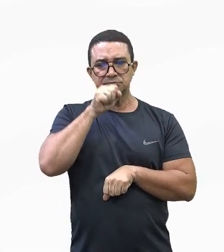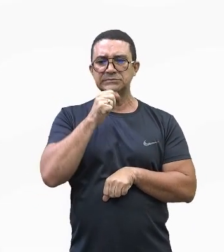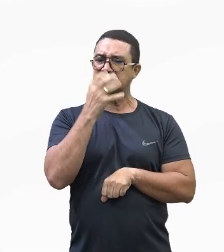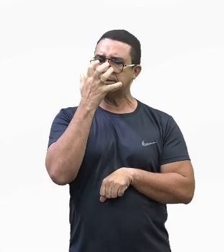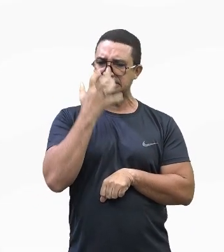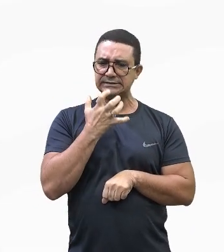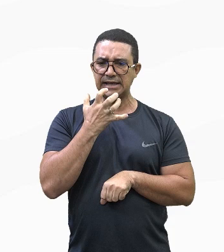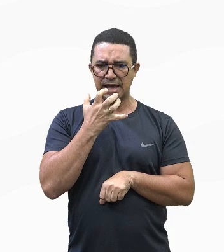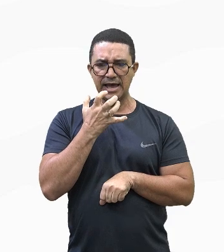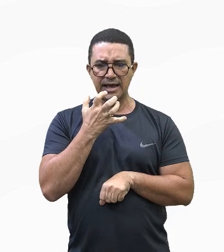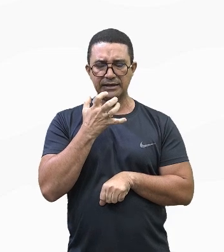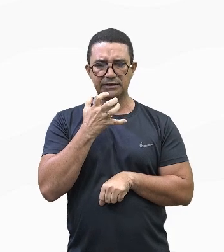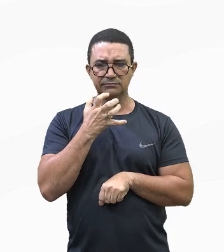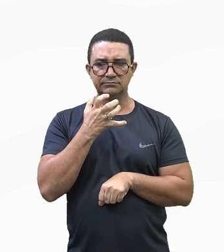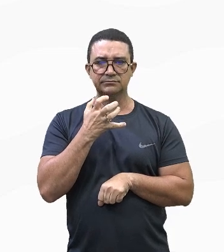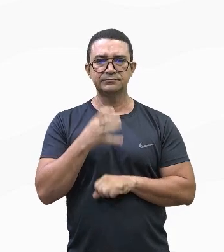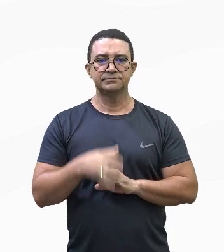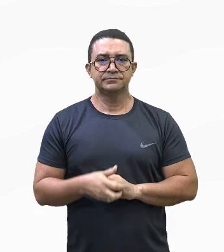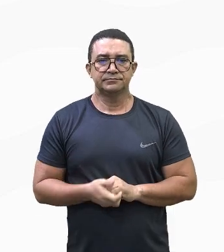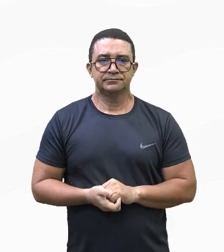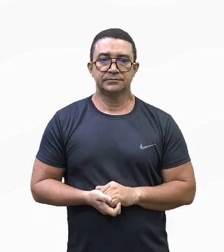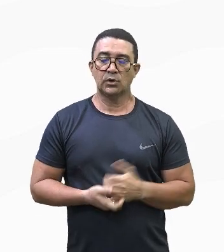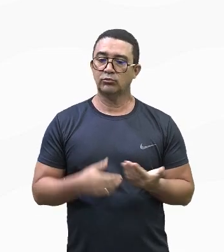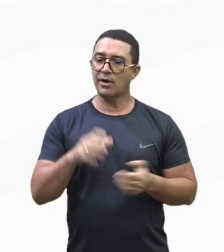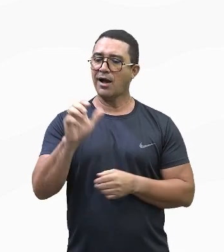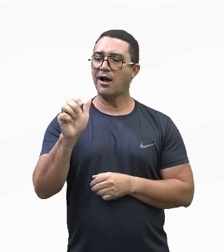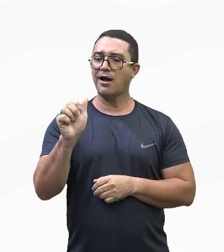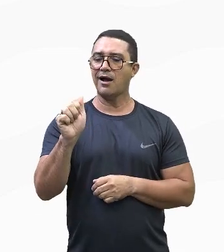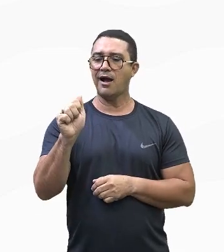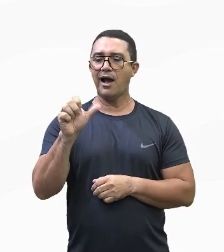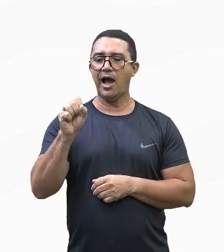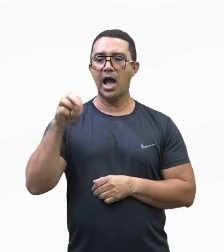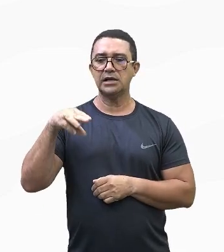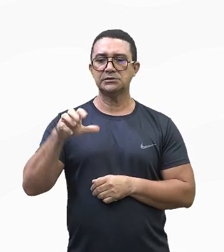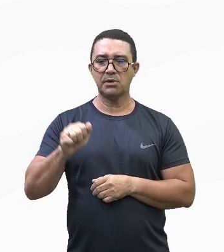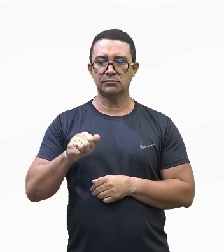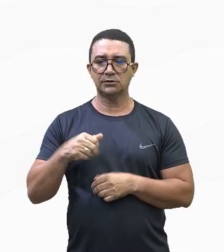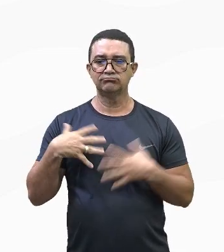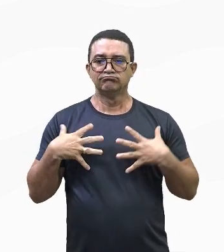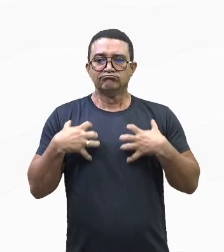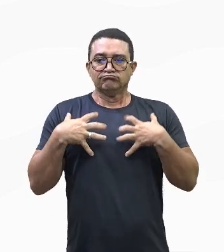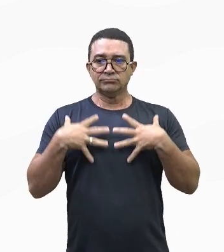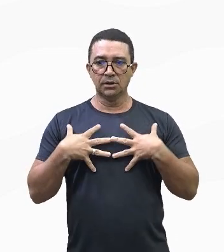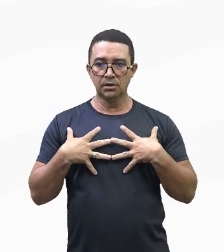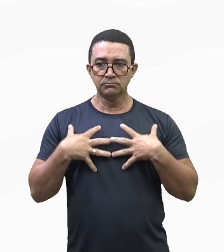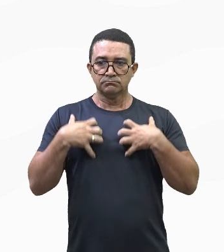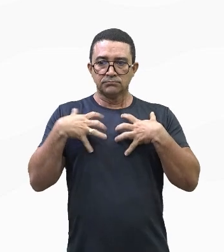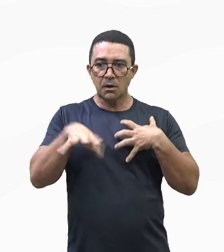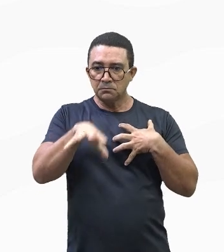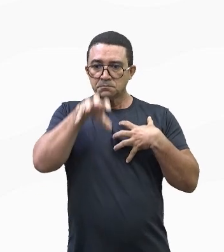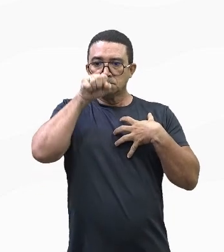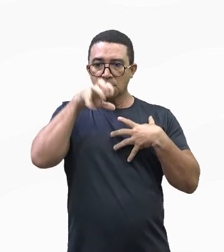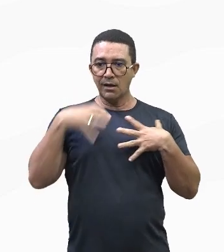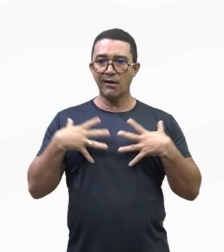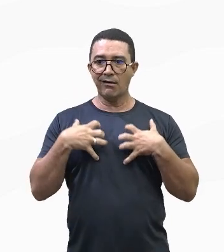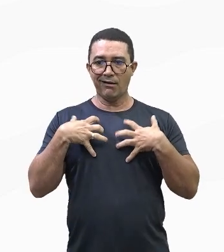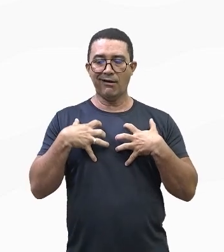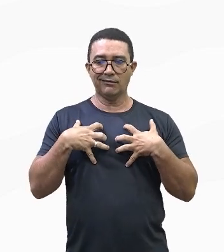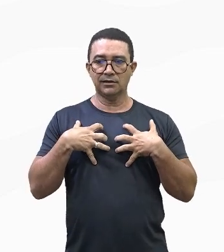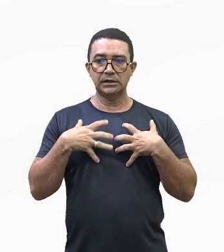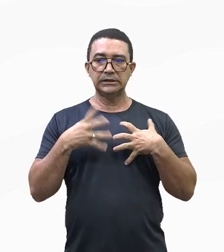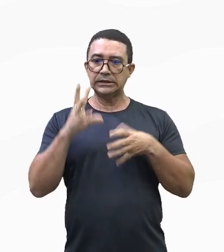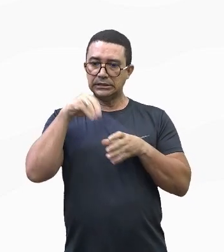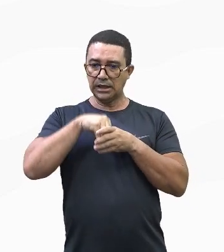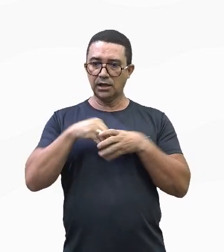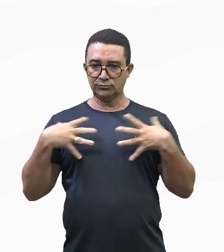de doenças aí, nós vamos falar sobre a asma. Ela é uma doença respiratória crônica muito comum, né, causada pela inflamação interna